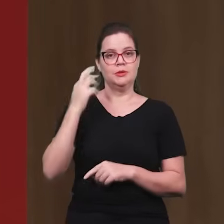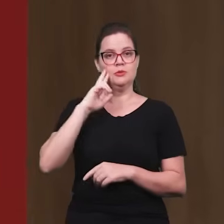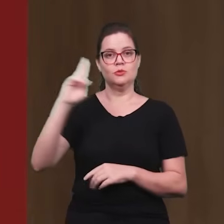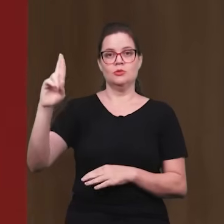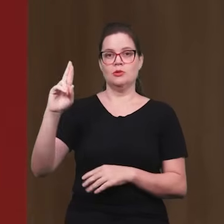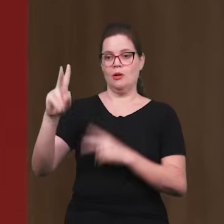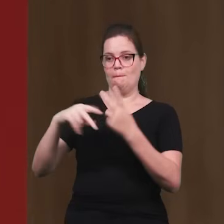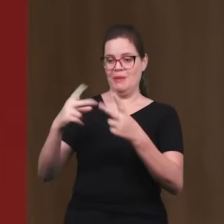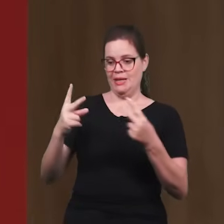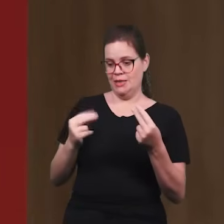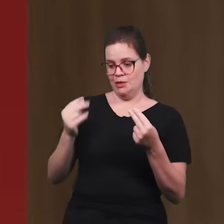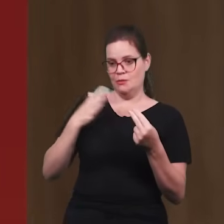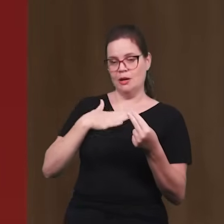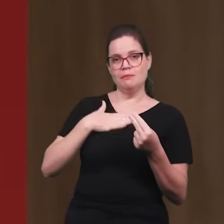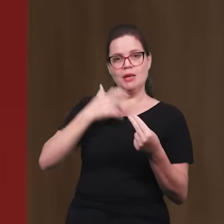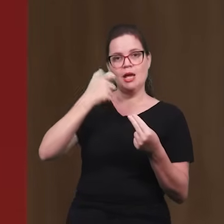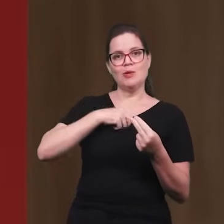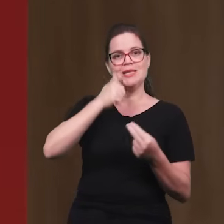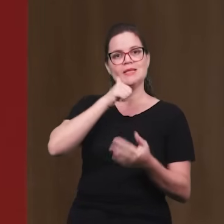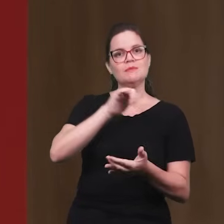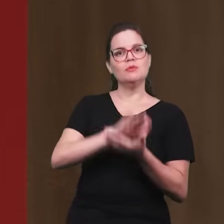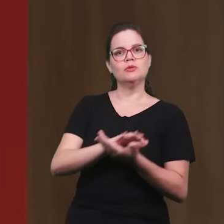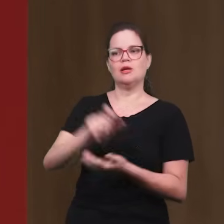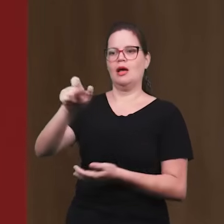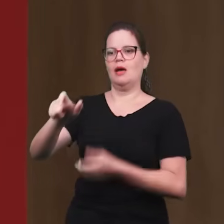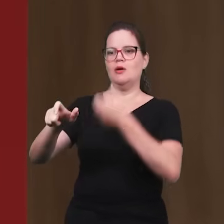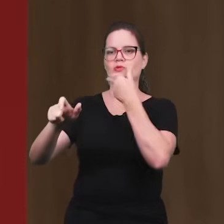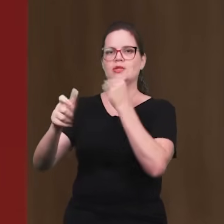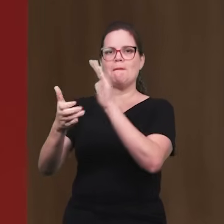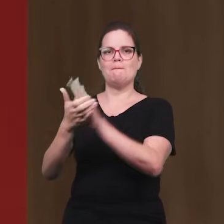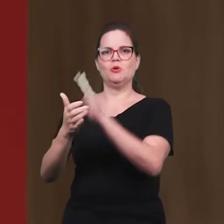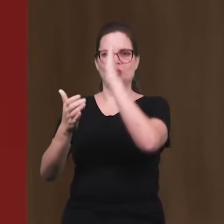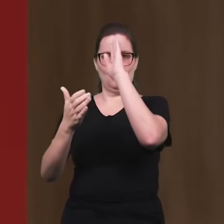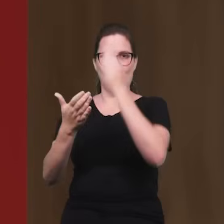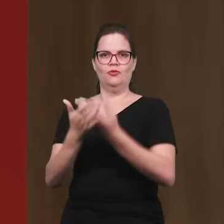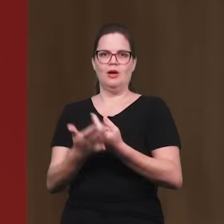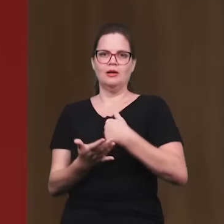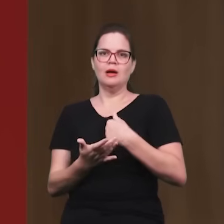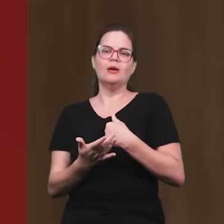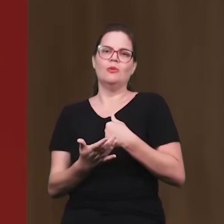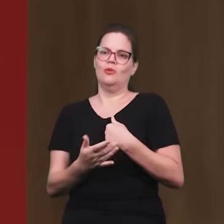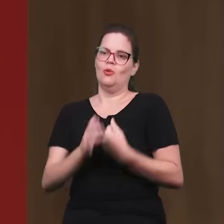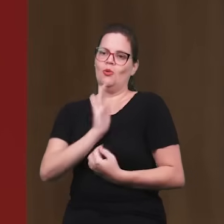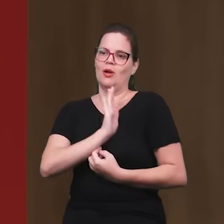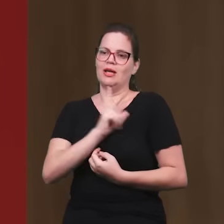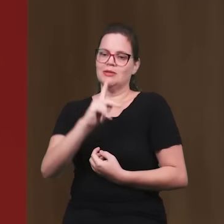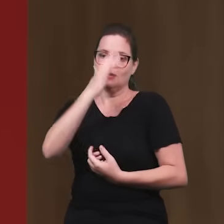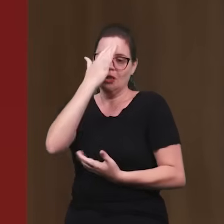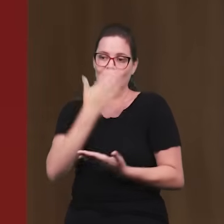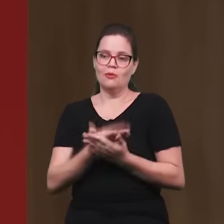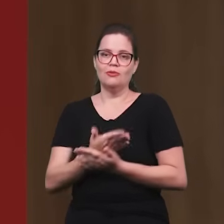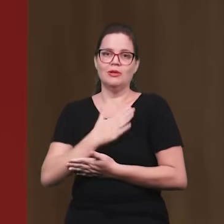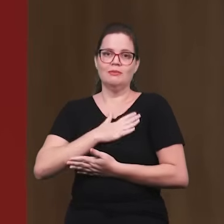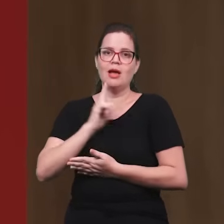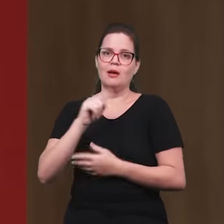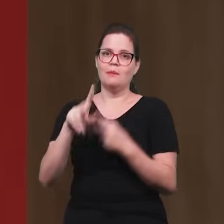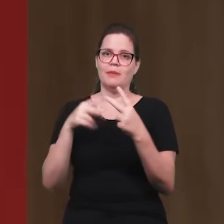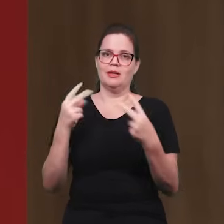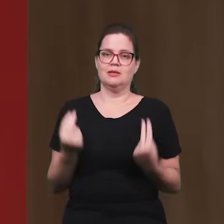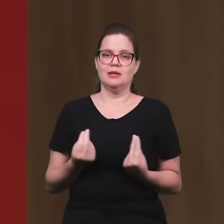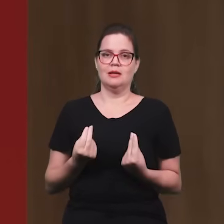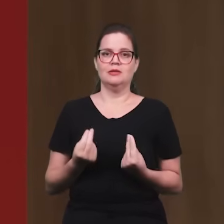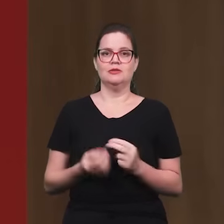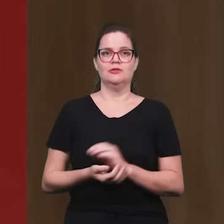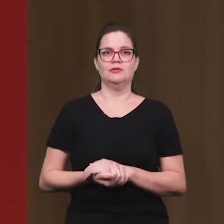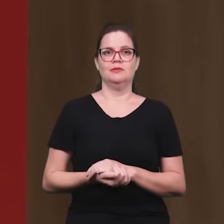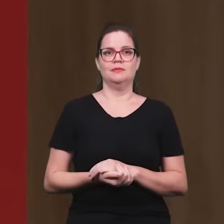coração do seu marido, né, está nela confiado. Isso é algo, é um presente. Então, é que